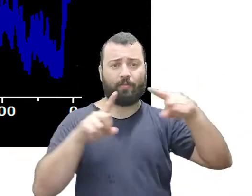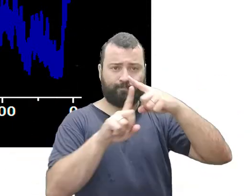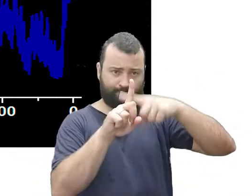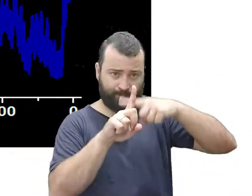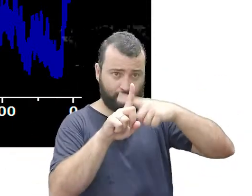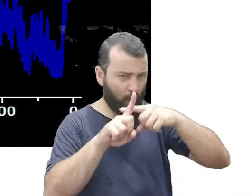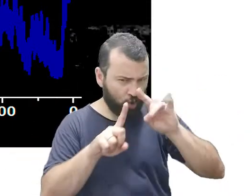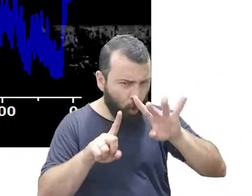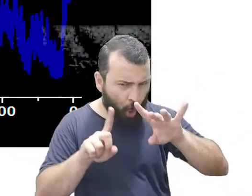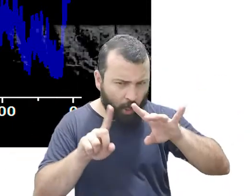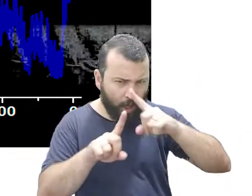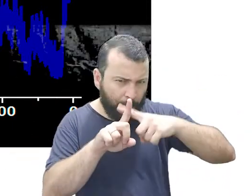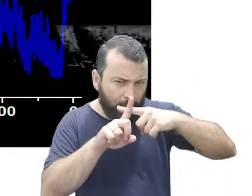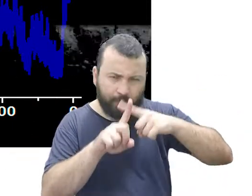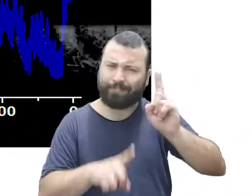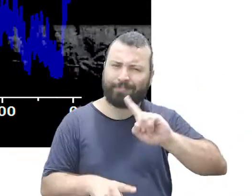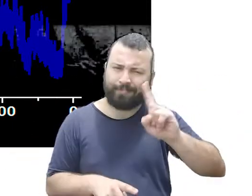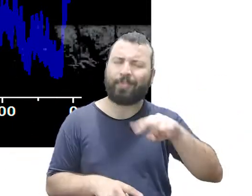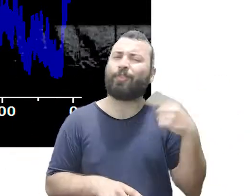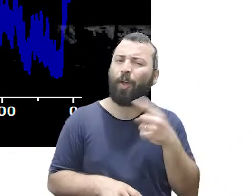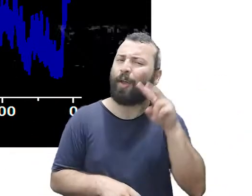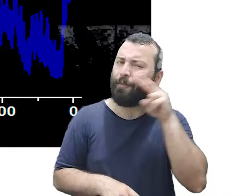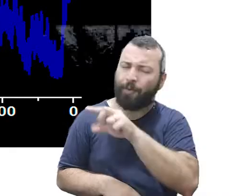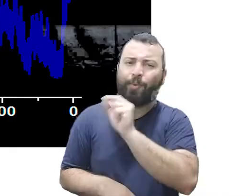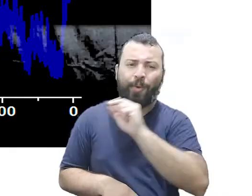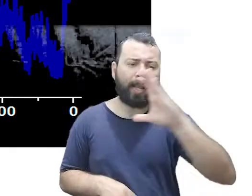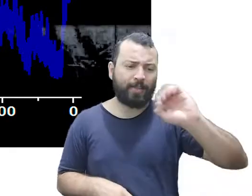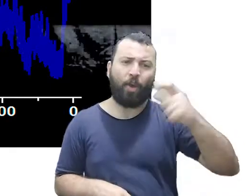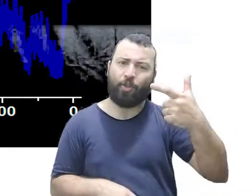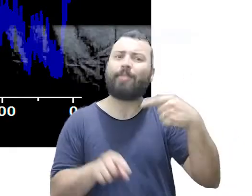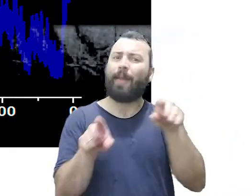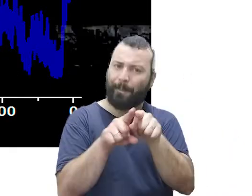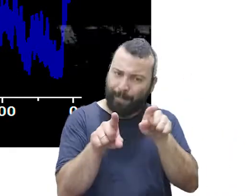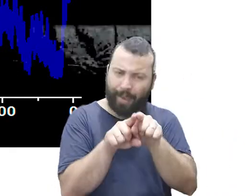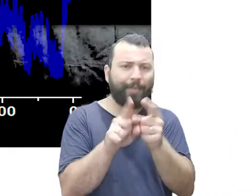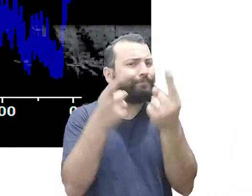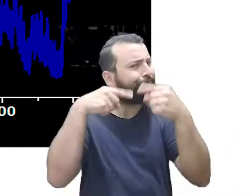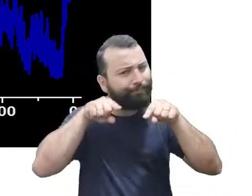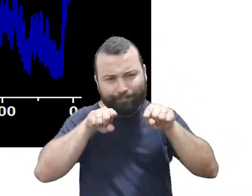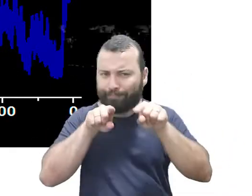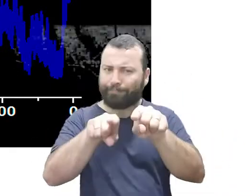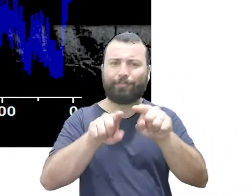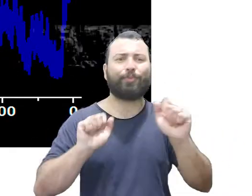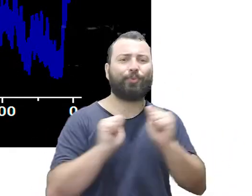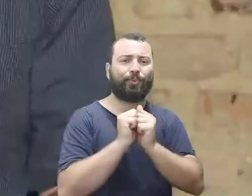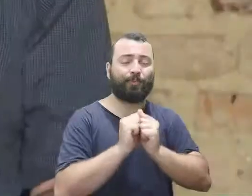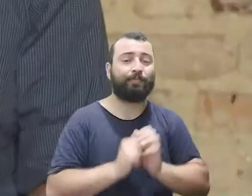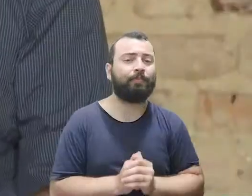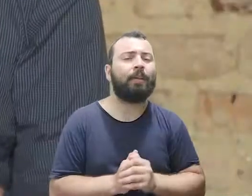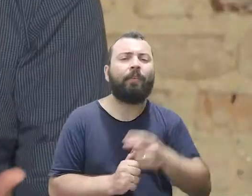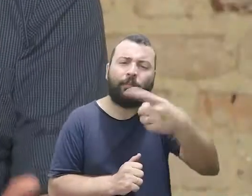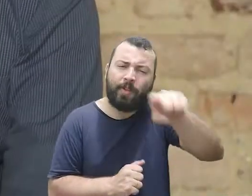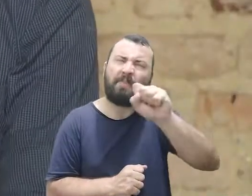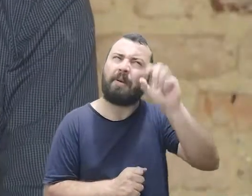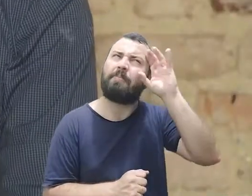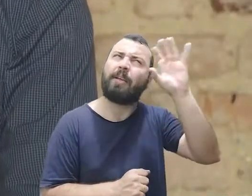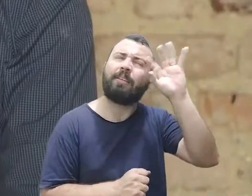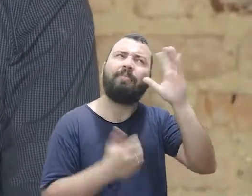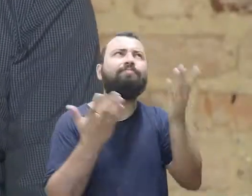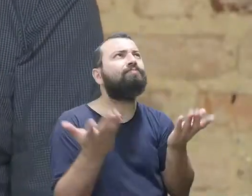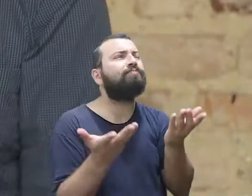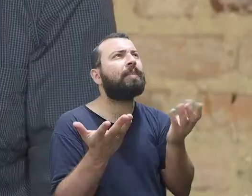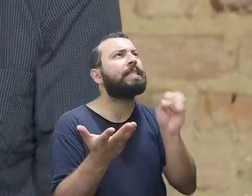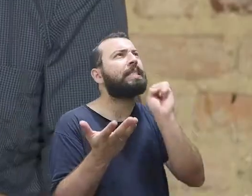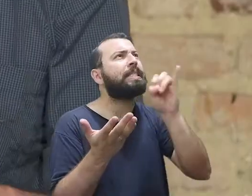temperatura. Mas não só temperatura, como a gente viu também o gás carbônico andando de mãos juntas. E aí você pode perguntar